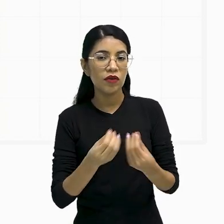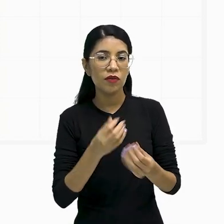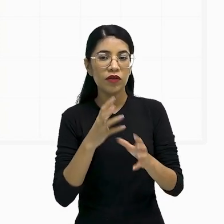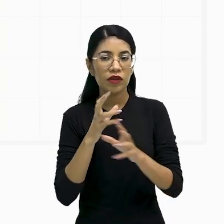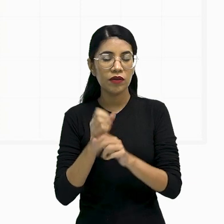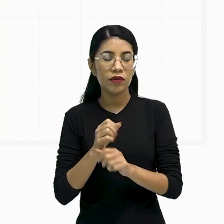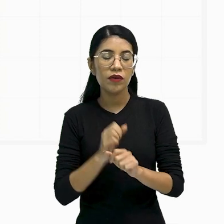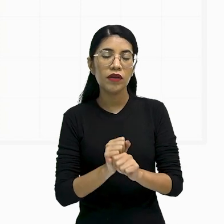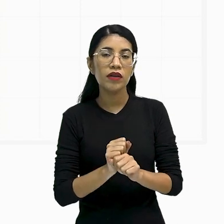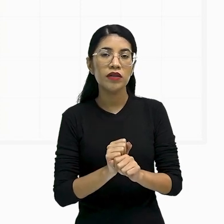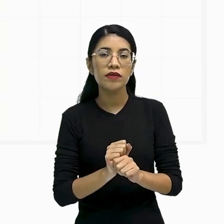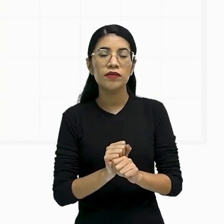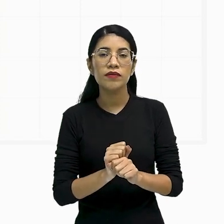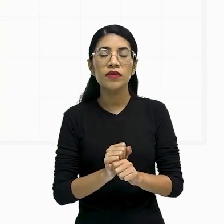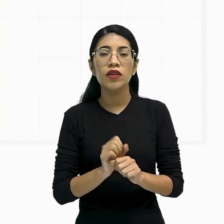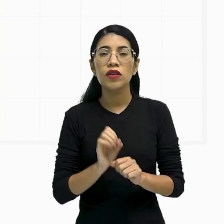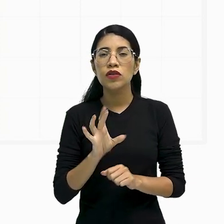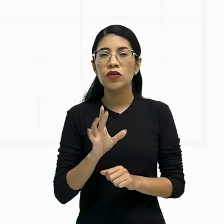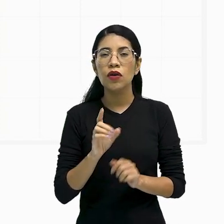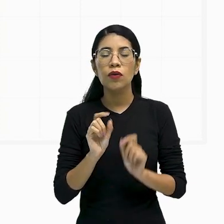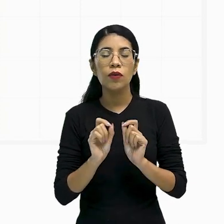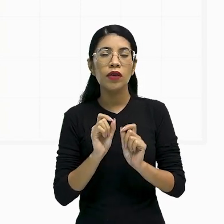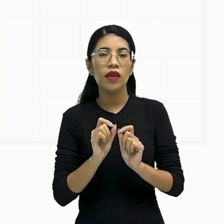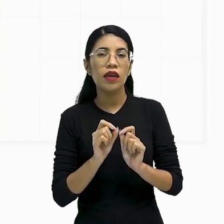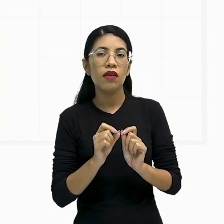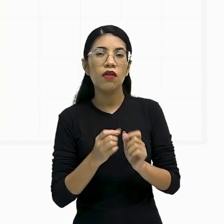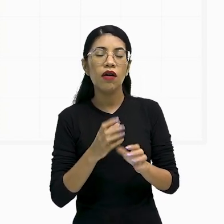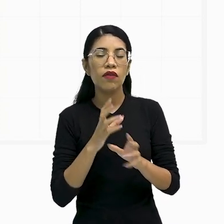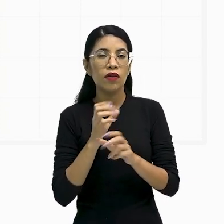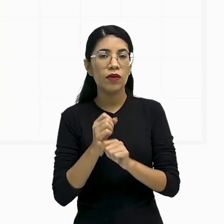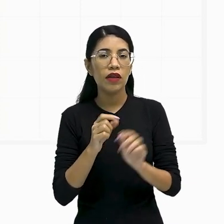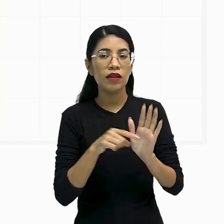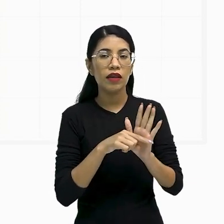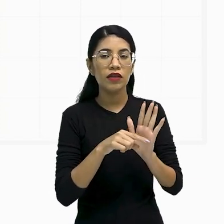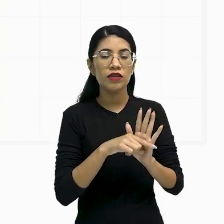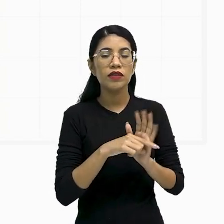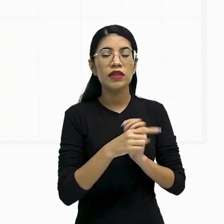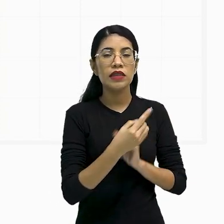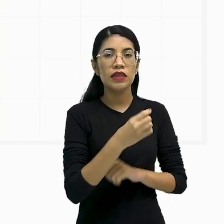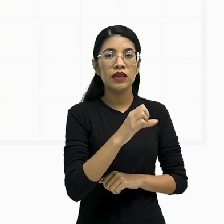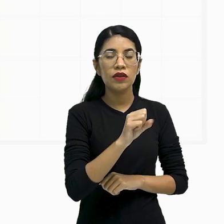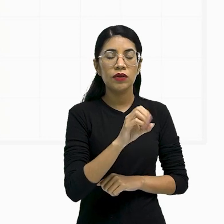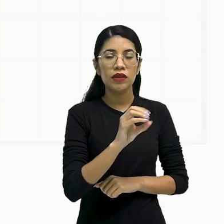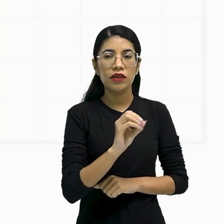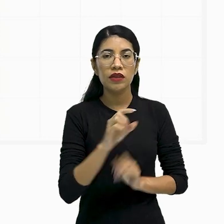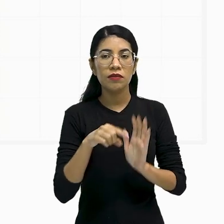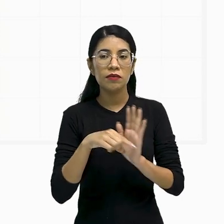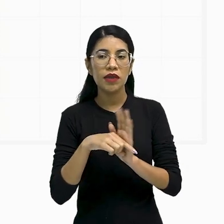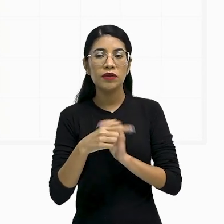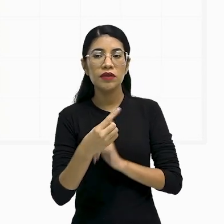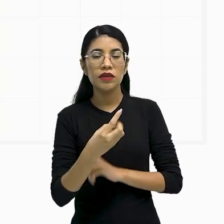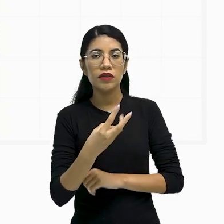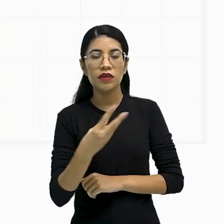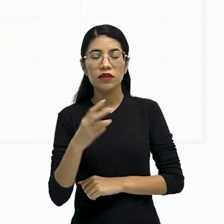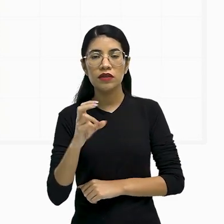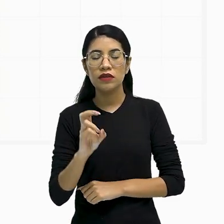fazer? Apenas encontrar a diferença, né? Ou seja, 180 menos 135.